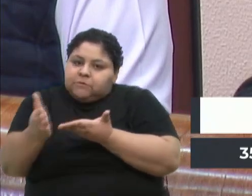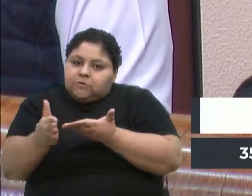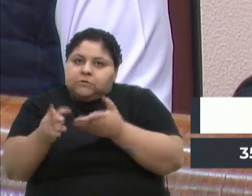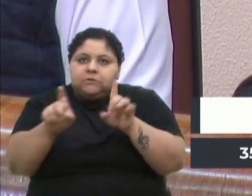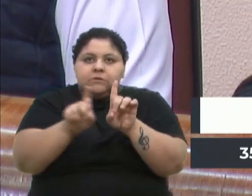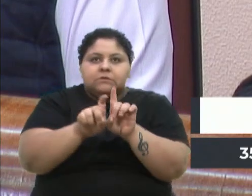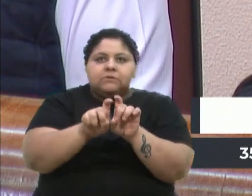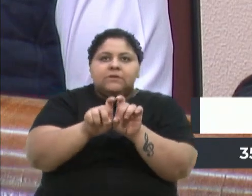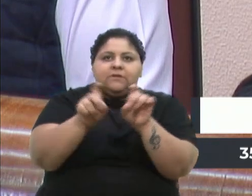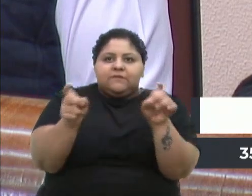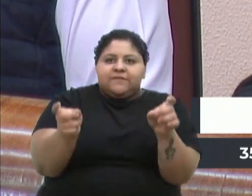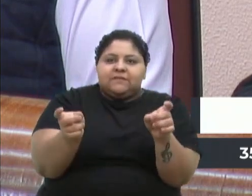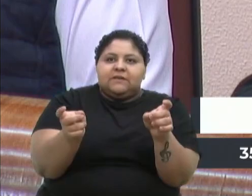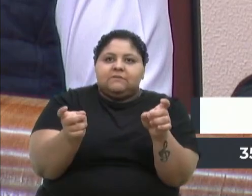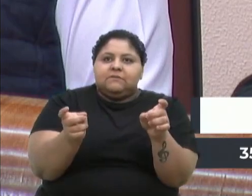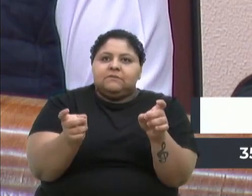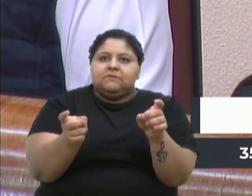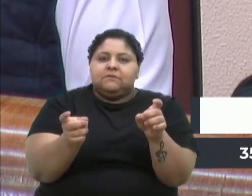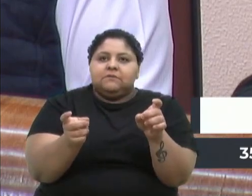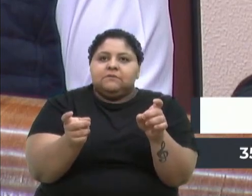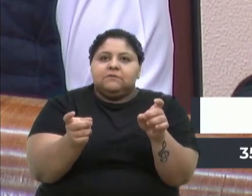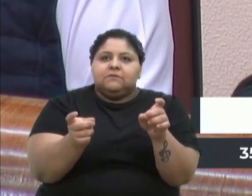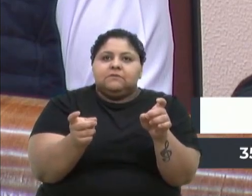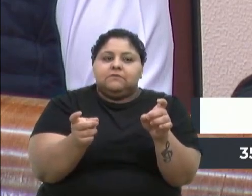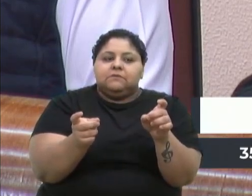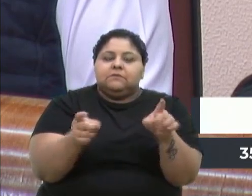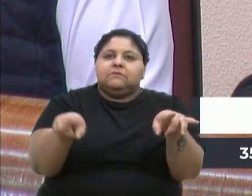ginecológico. Contém substitutivo